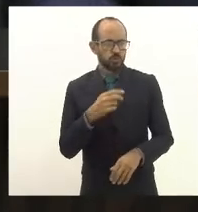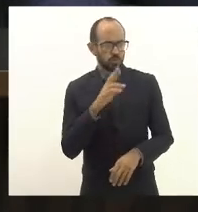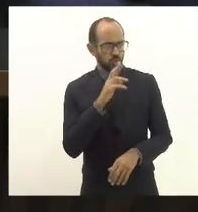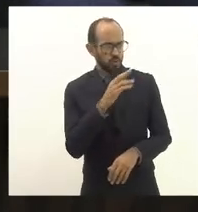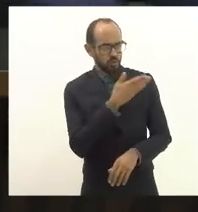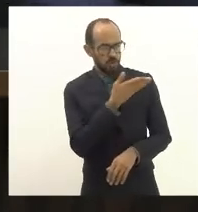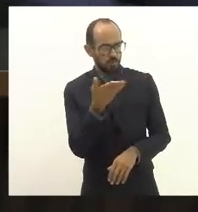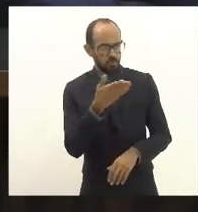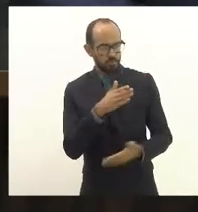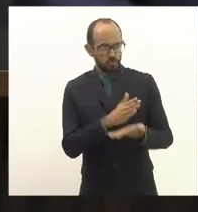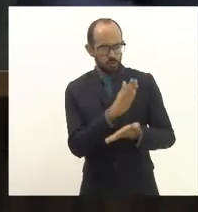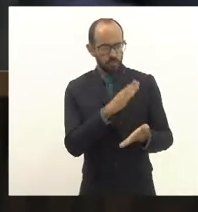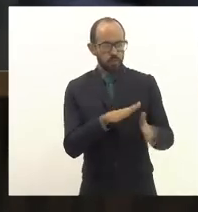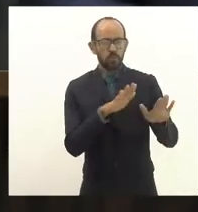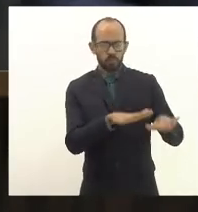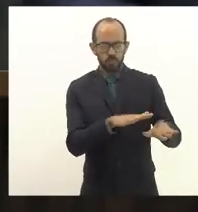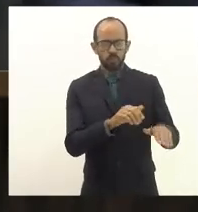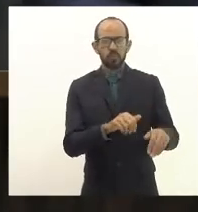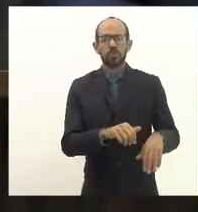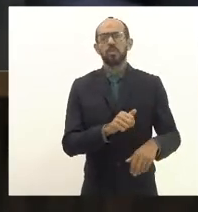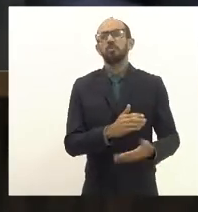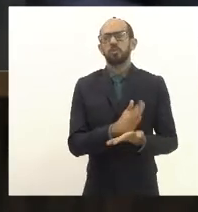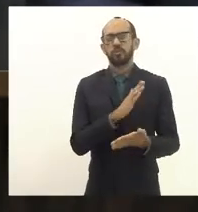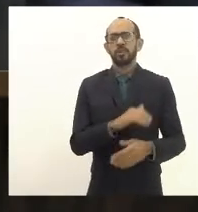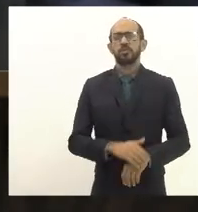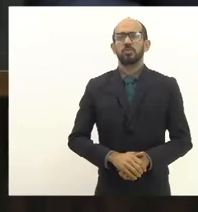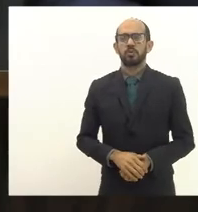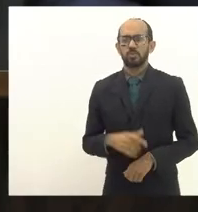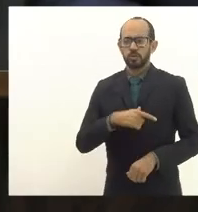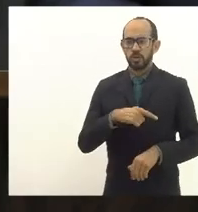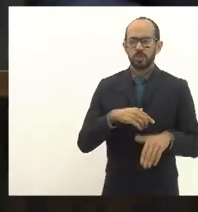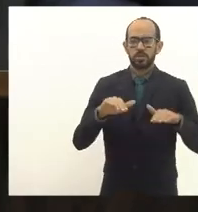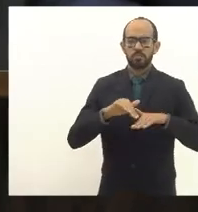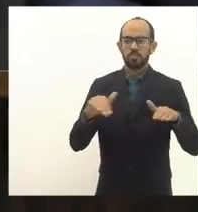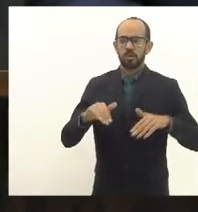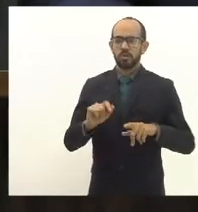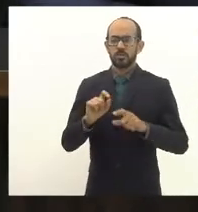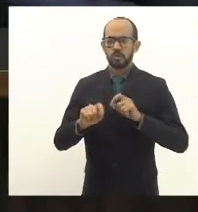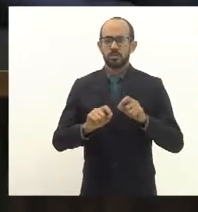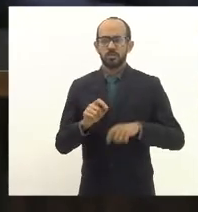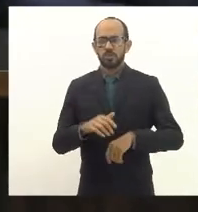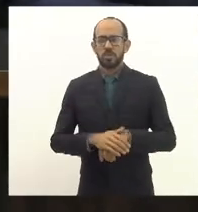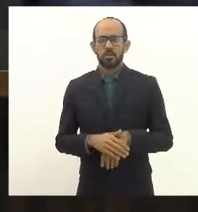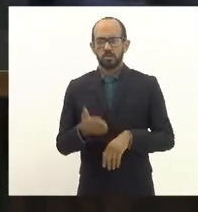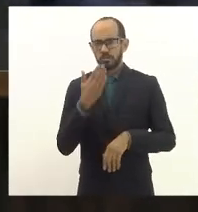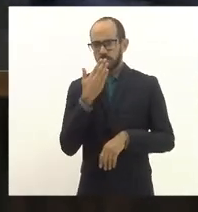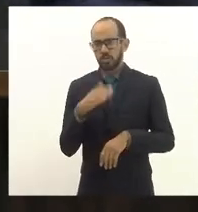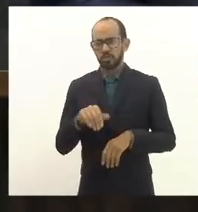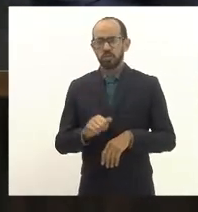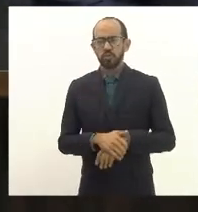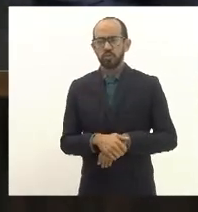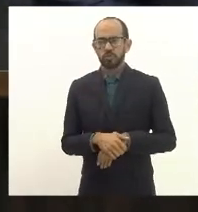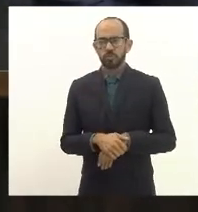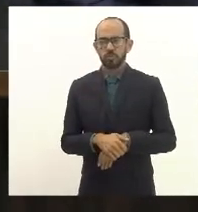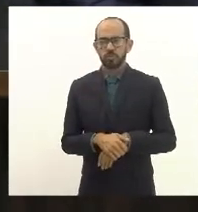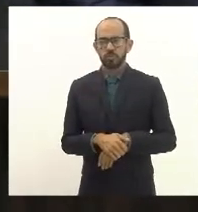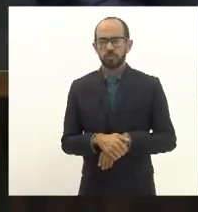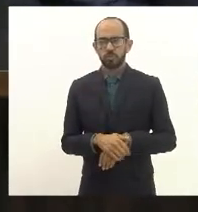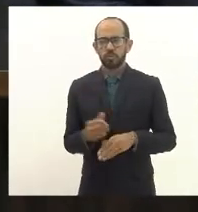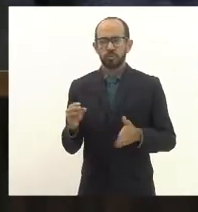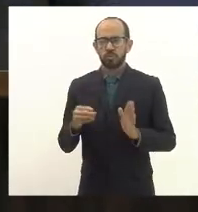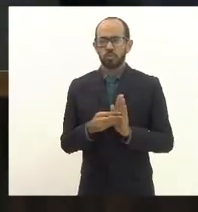permaneçam como estão, aprovado. Há sobre a mesa requerimentos de